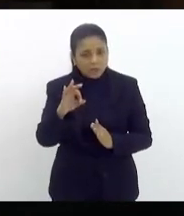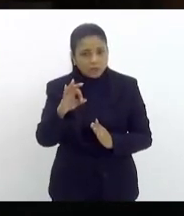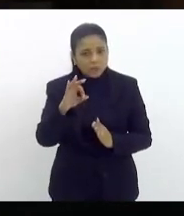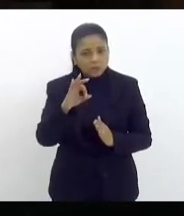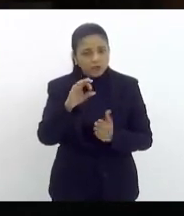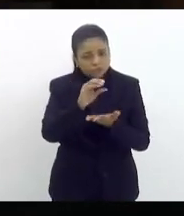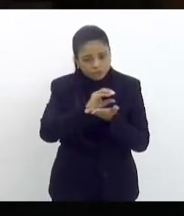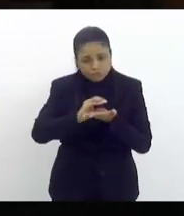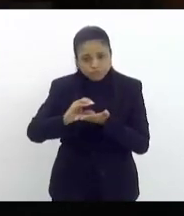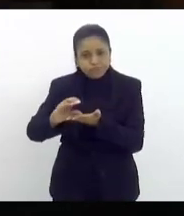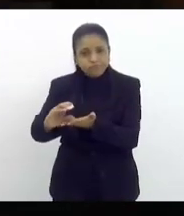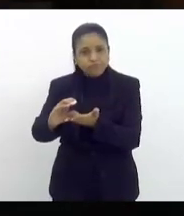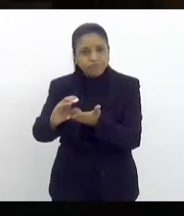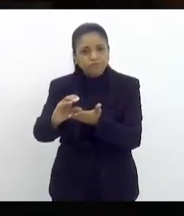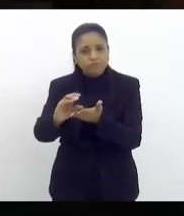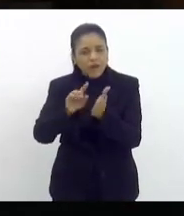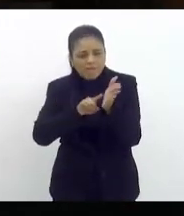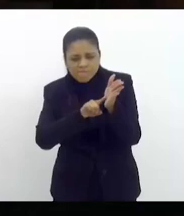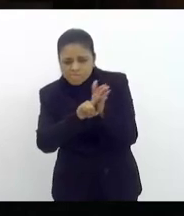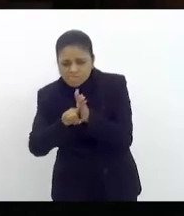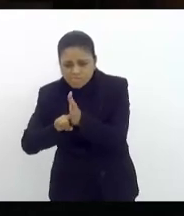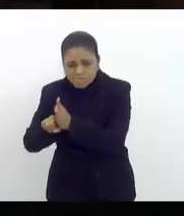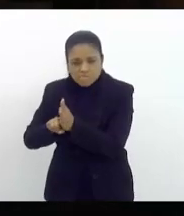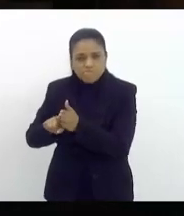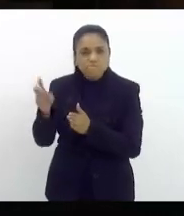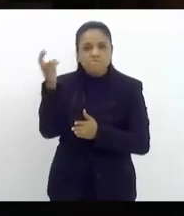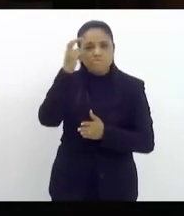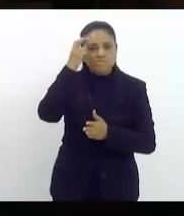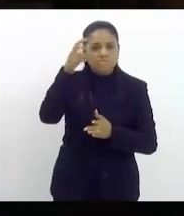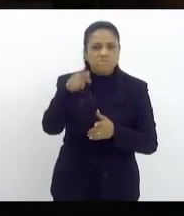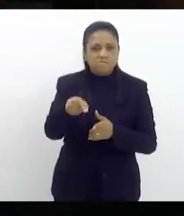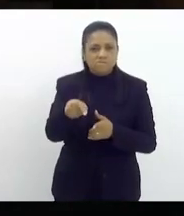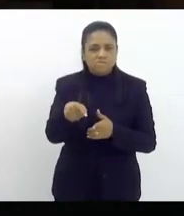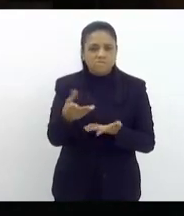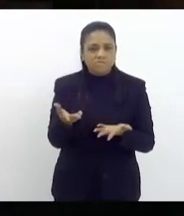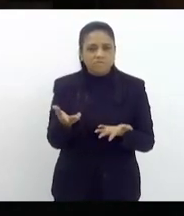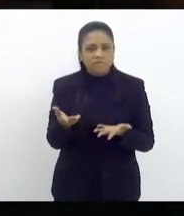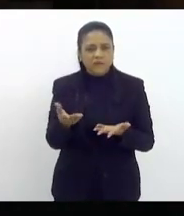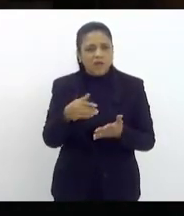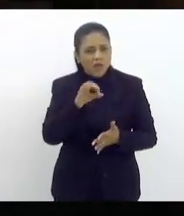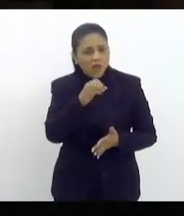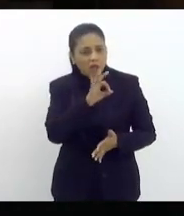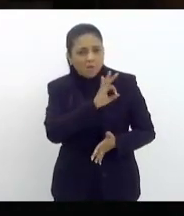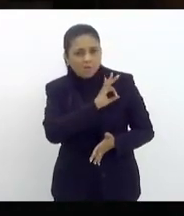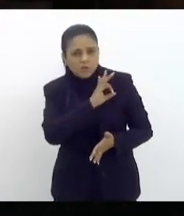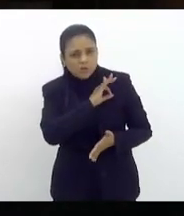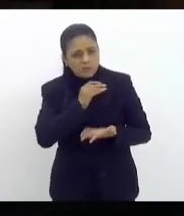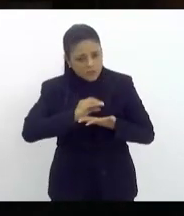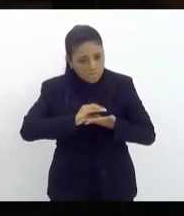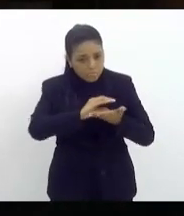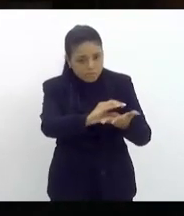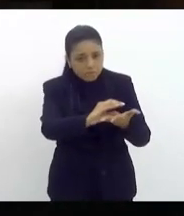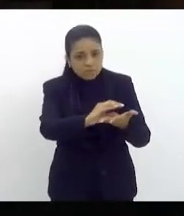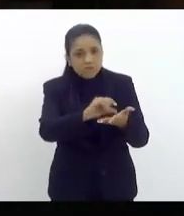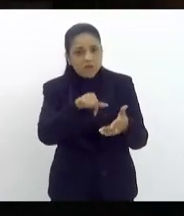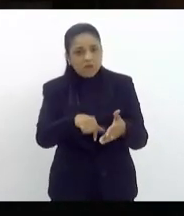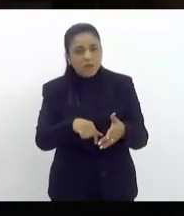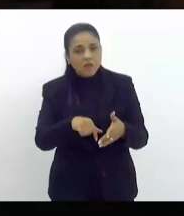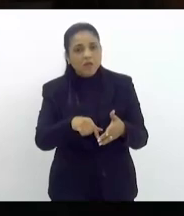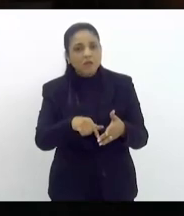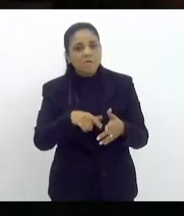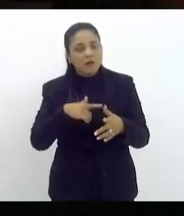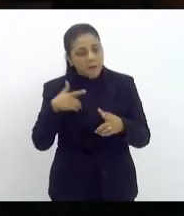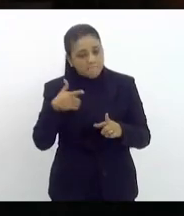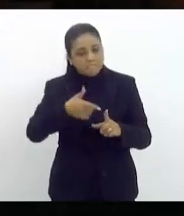à investigação e inteligência. Ou seja, a polícia do Rio de Janeiro tem investimento para matar, para se tornar